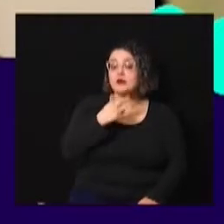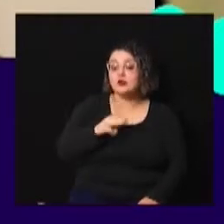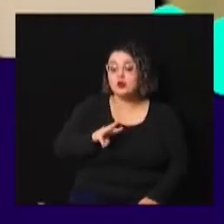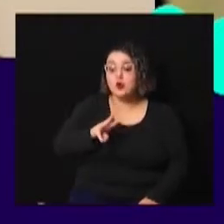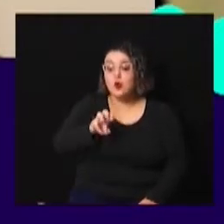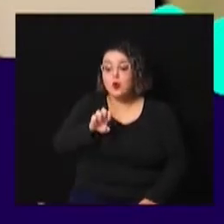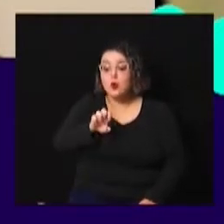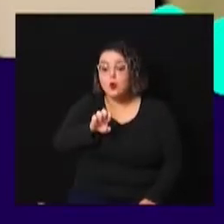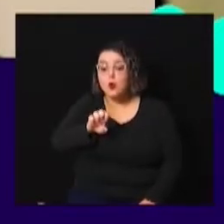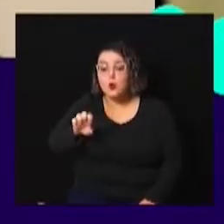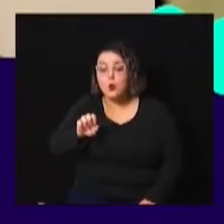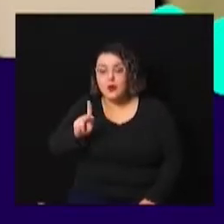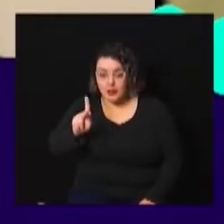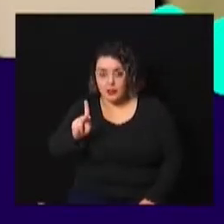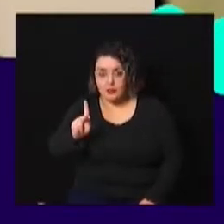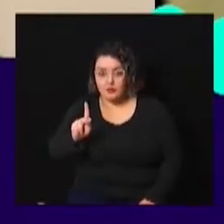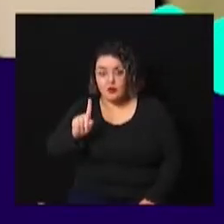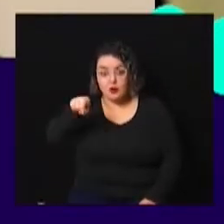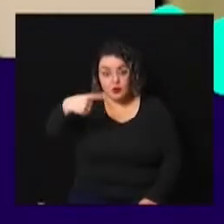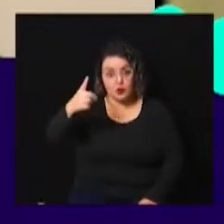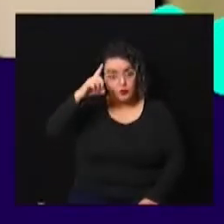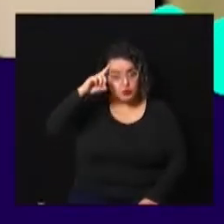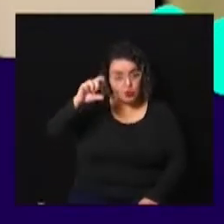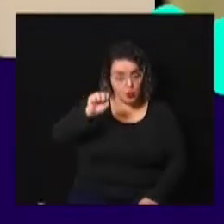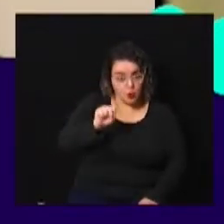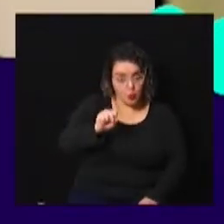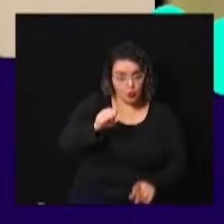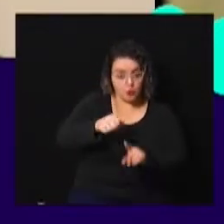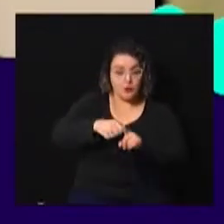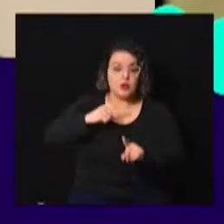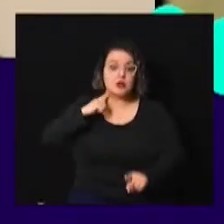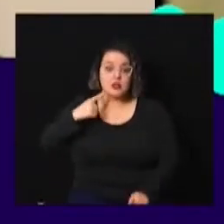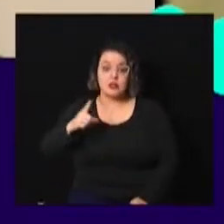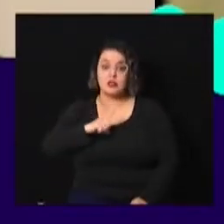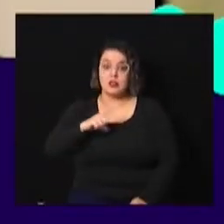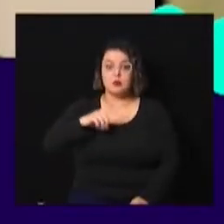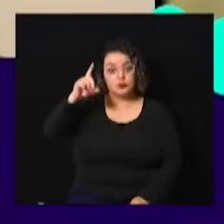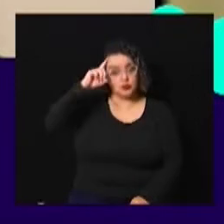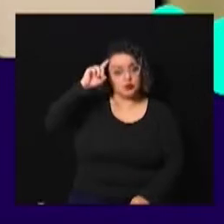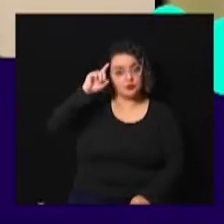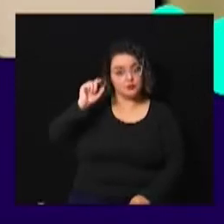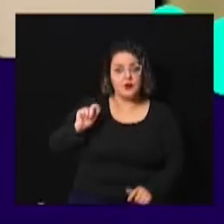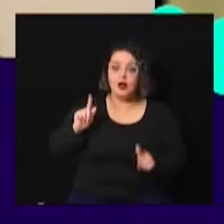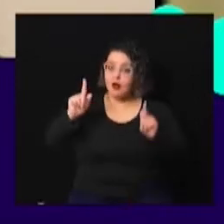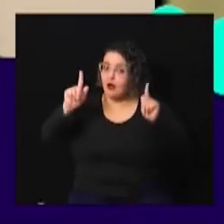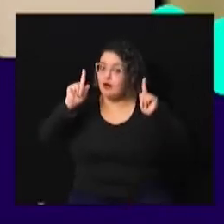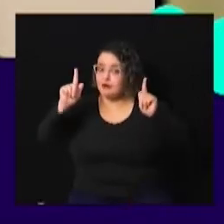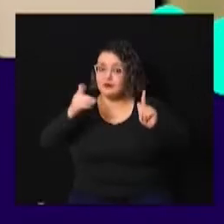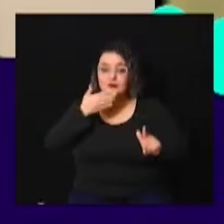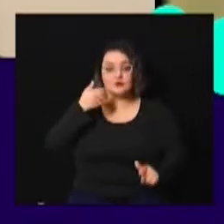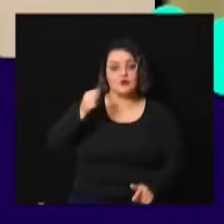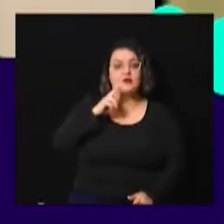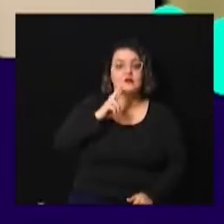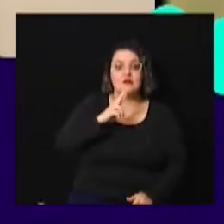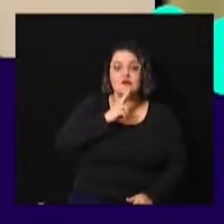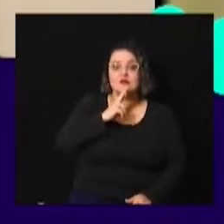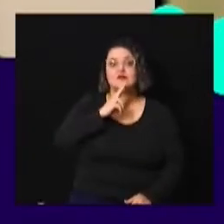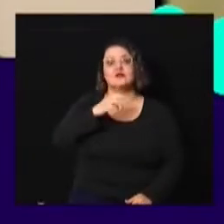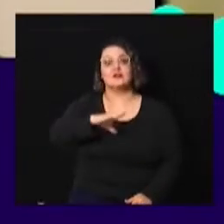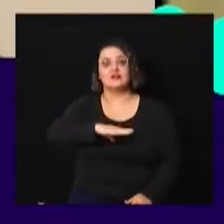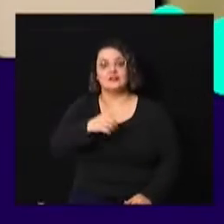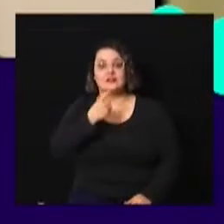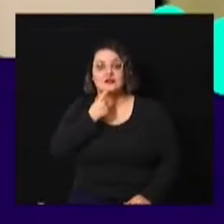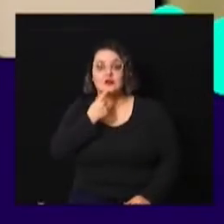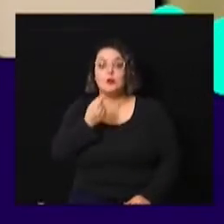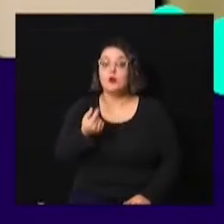que o evento vai até o próximo dia 8 de maio e temos ainda alguns dias para vocês curtirem aí os melhores restaurantes da cidade de